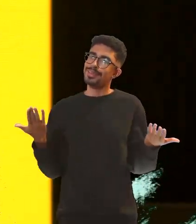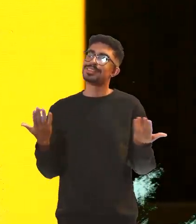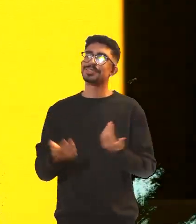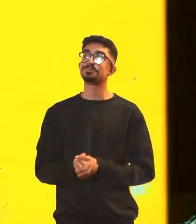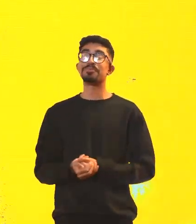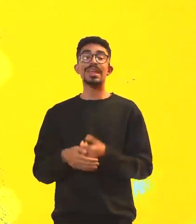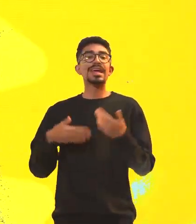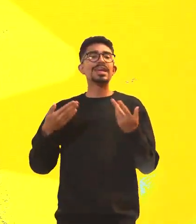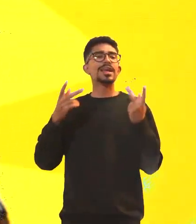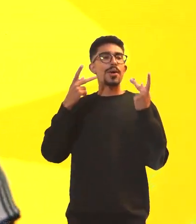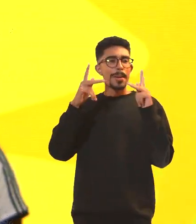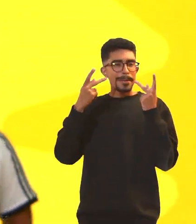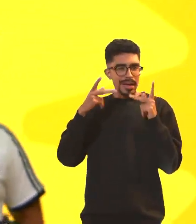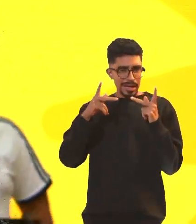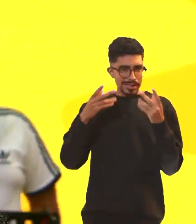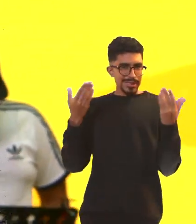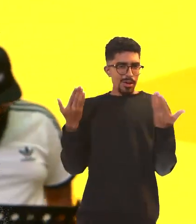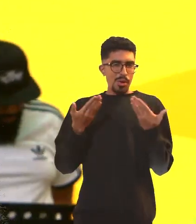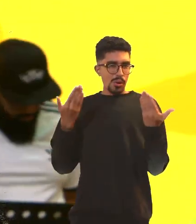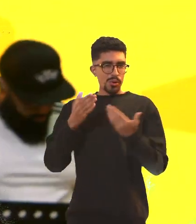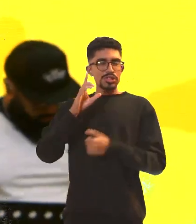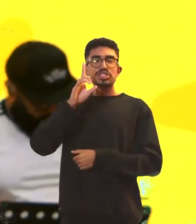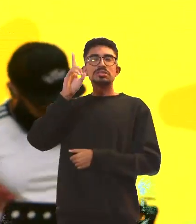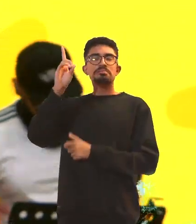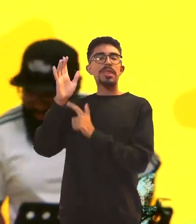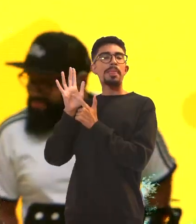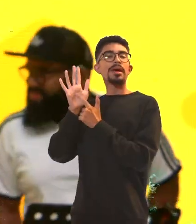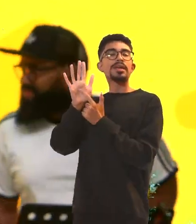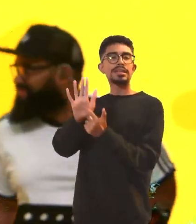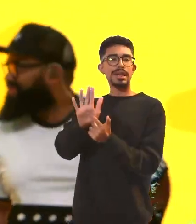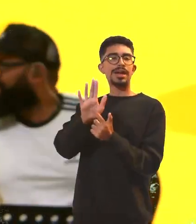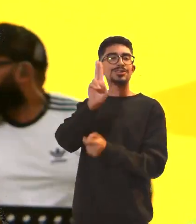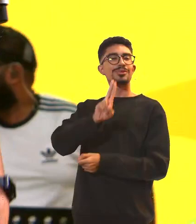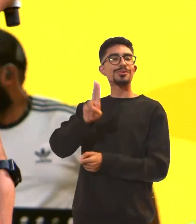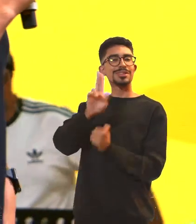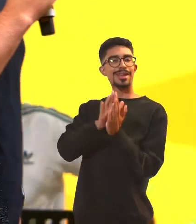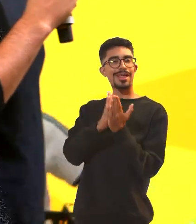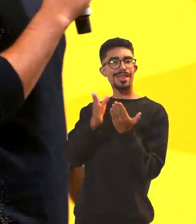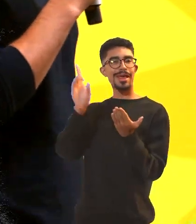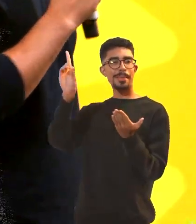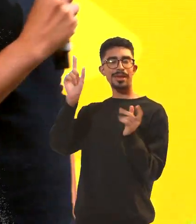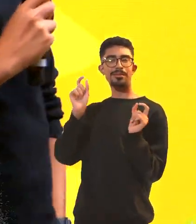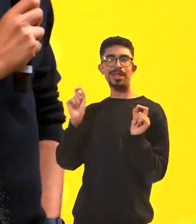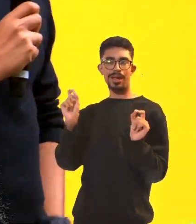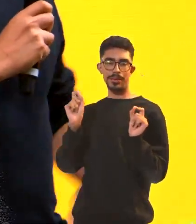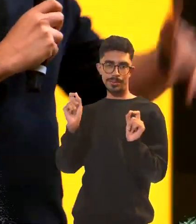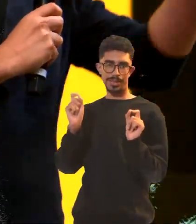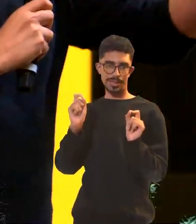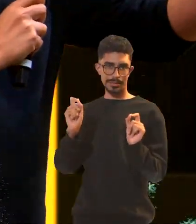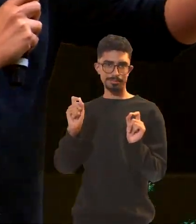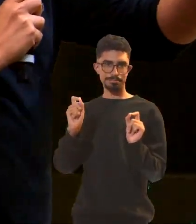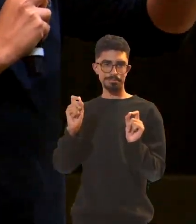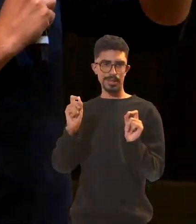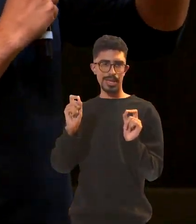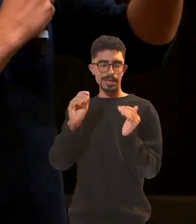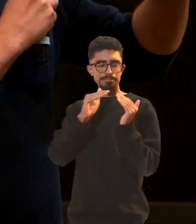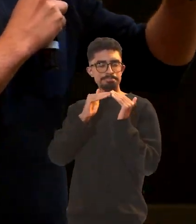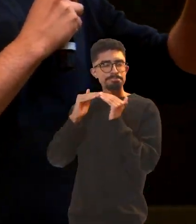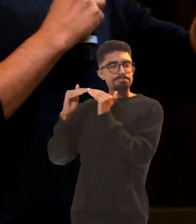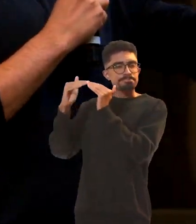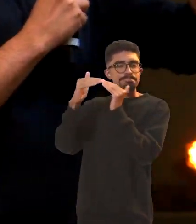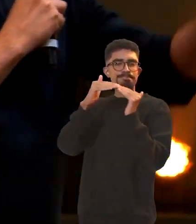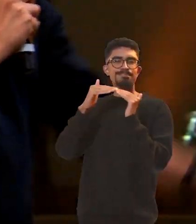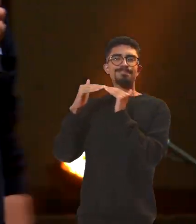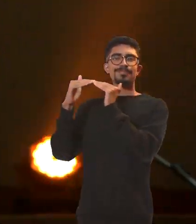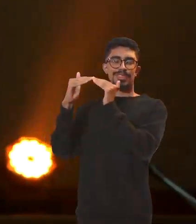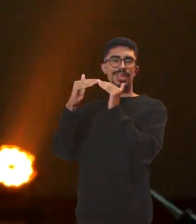E bom, a mensagem que hoje Deus traz para a gente, através da sua palavra, é uma mensagem de alinhamento em